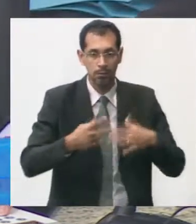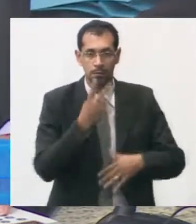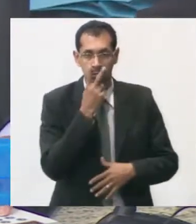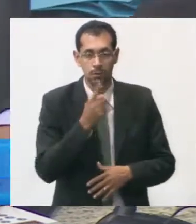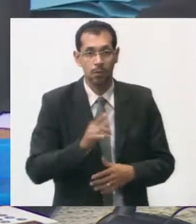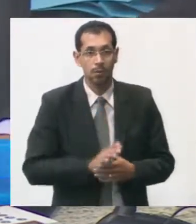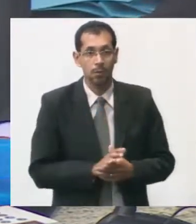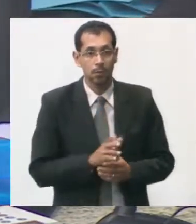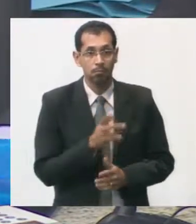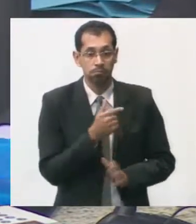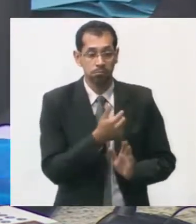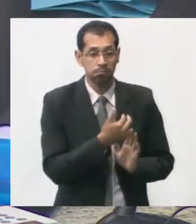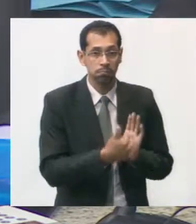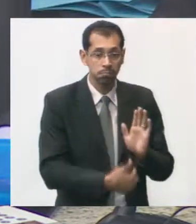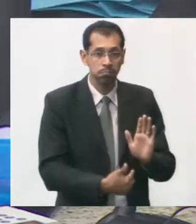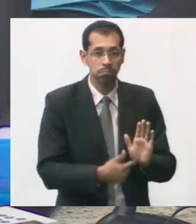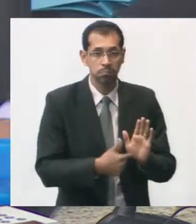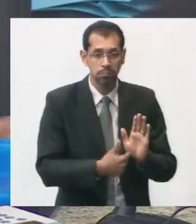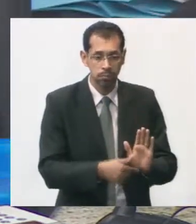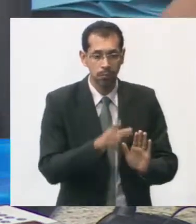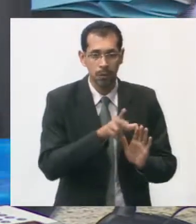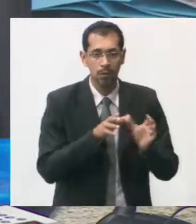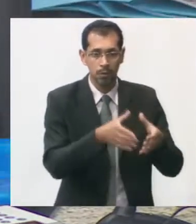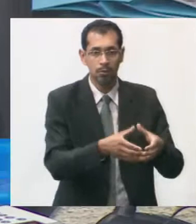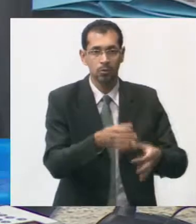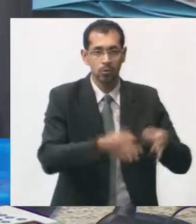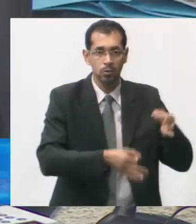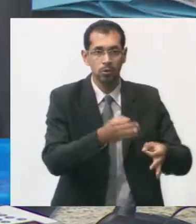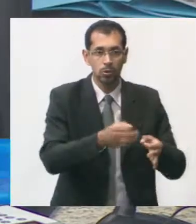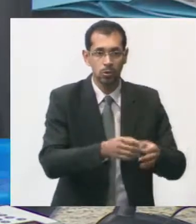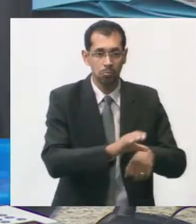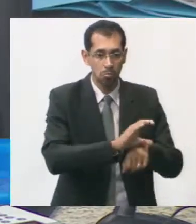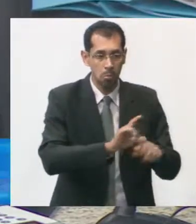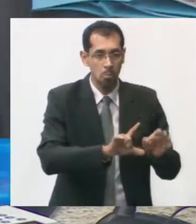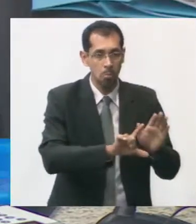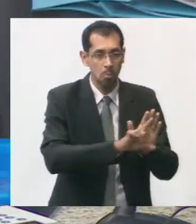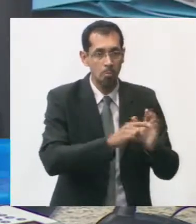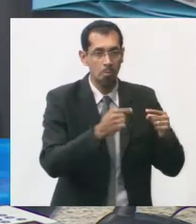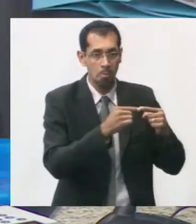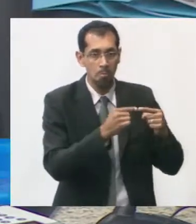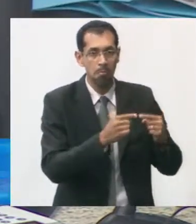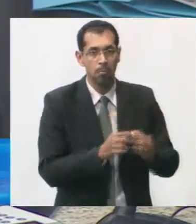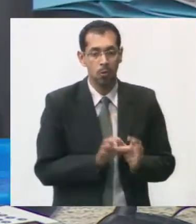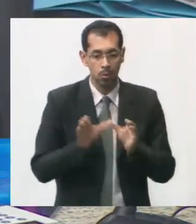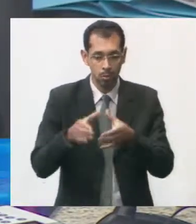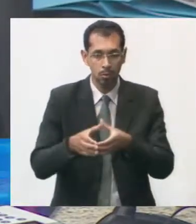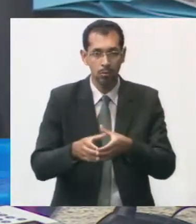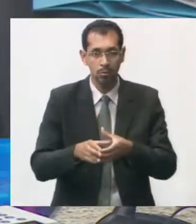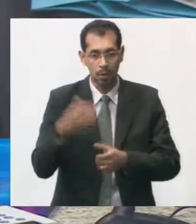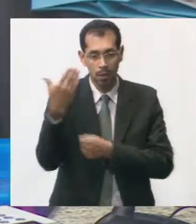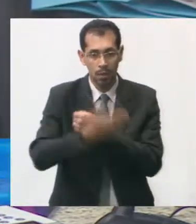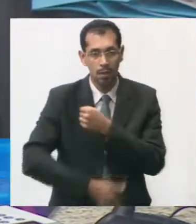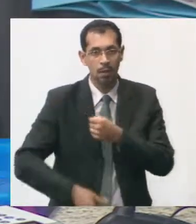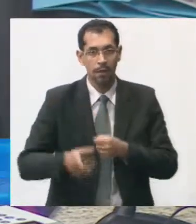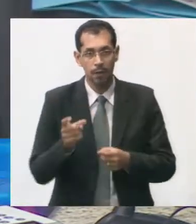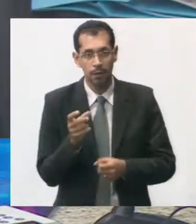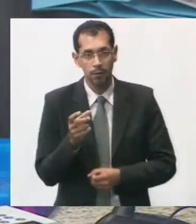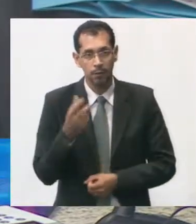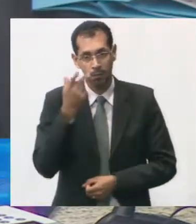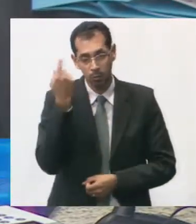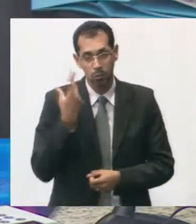de Justiça pela Constitucionalidade e Legalidade, Comissão de Defesa do Consumidor e Fiscalização de Leis pela